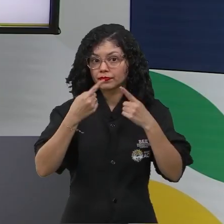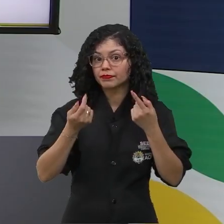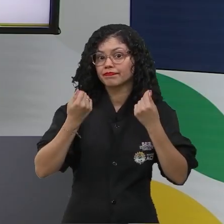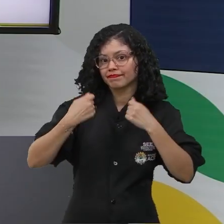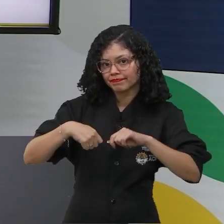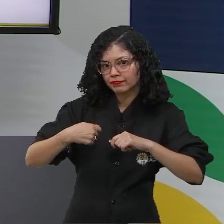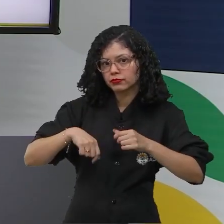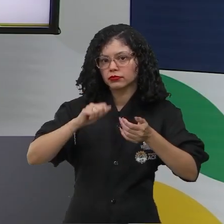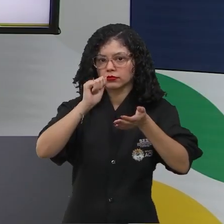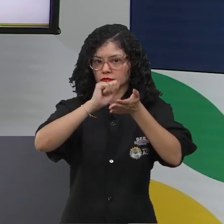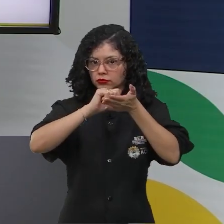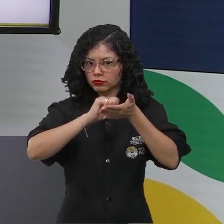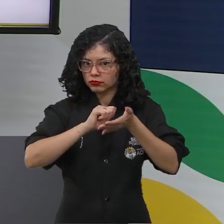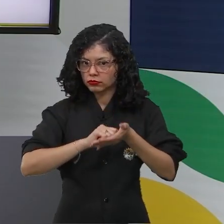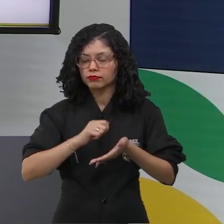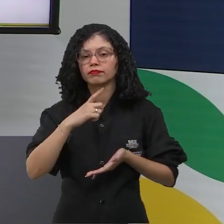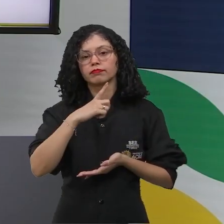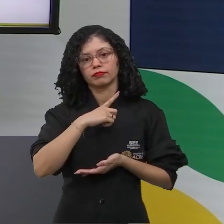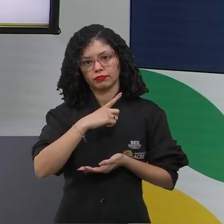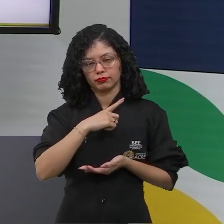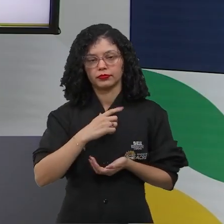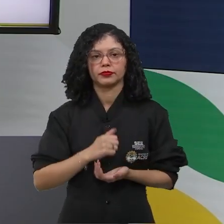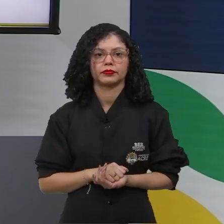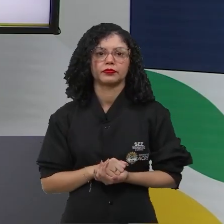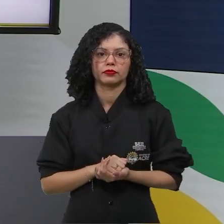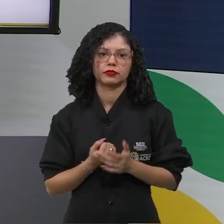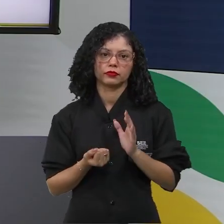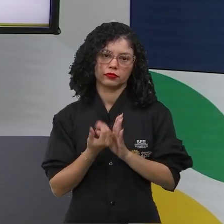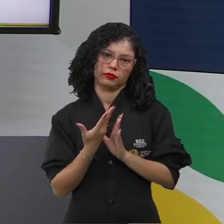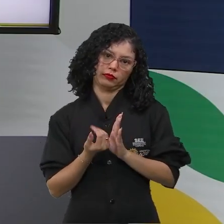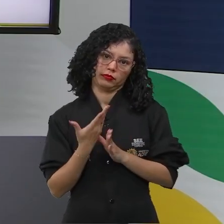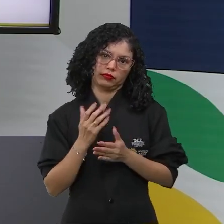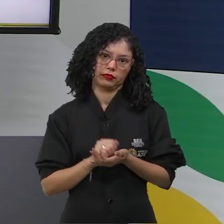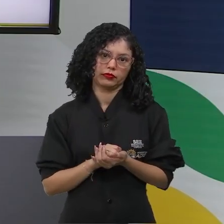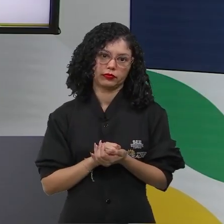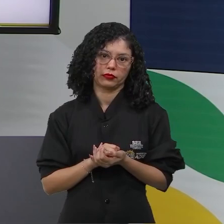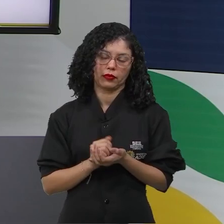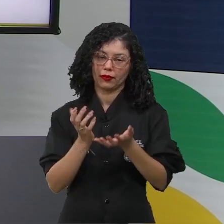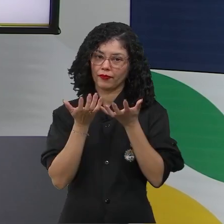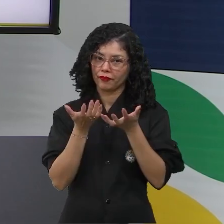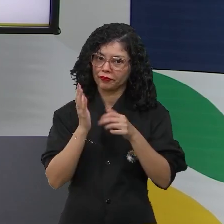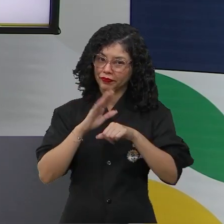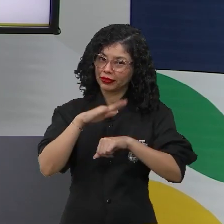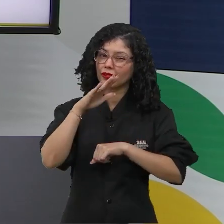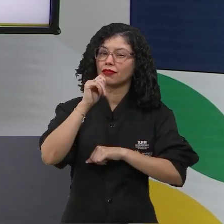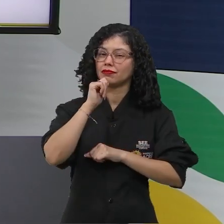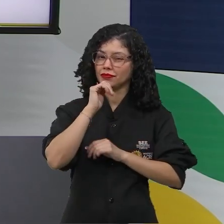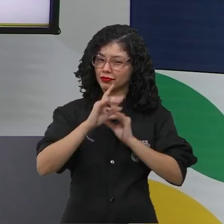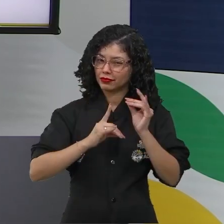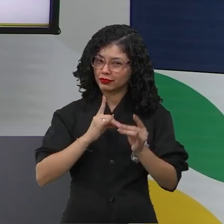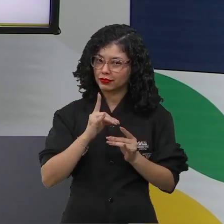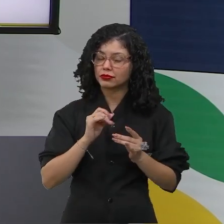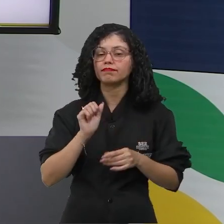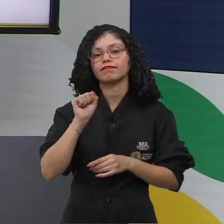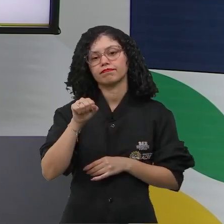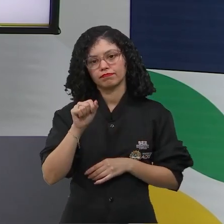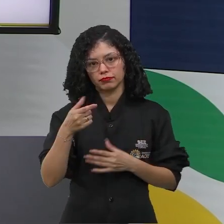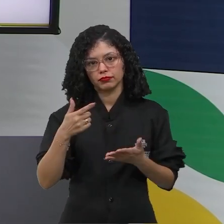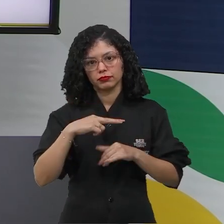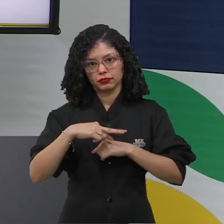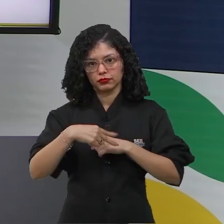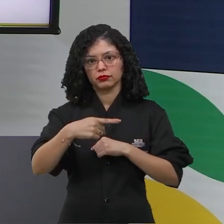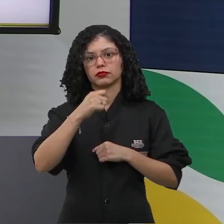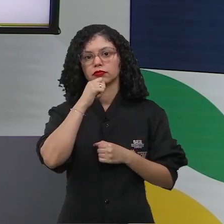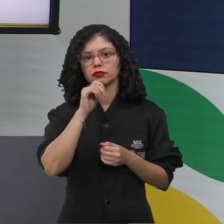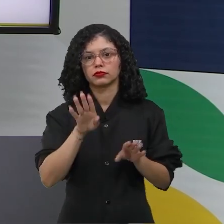mas ainda há seus efeitos colaterais. Para quem produz e acaba querendo colocar ainda mais, aí sim as consequências